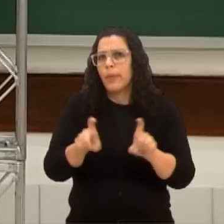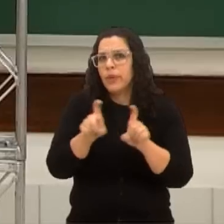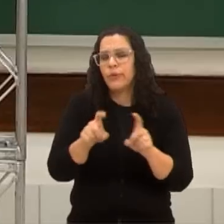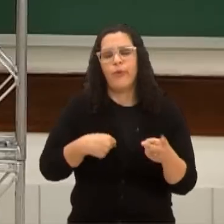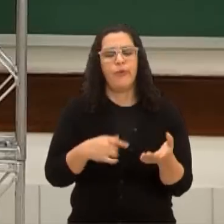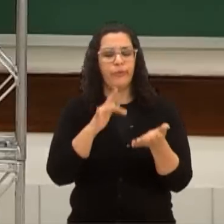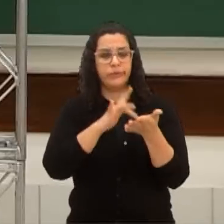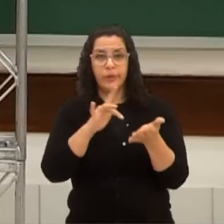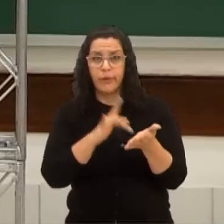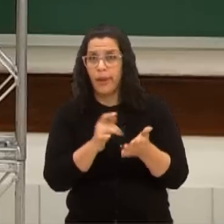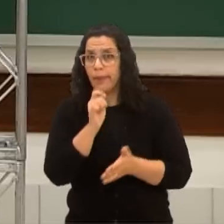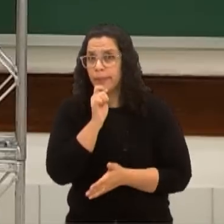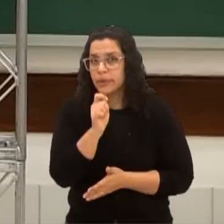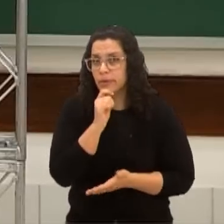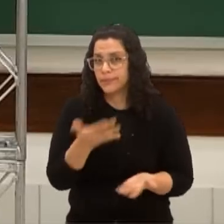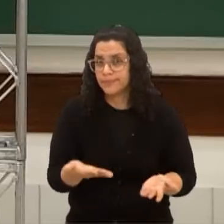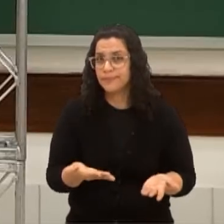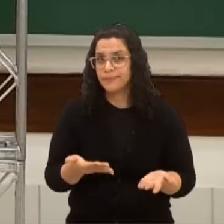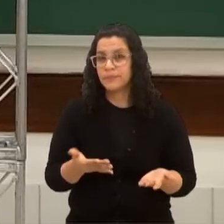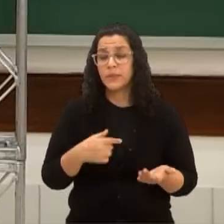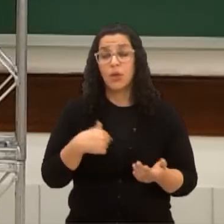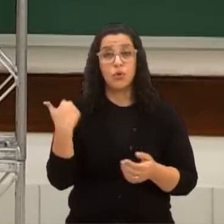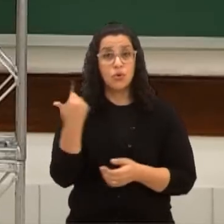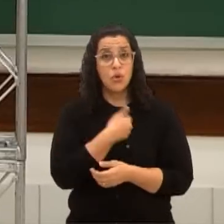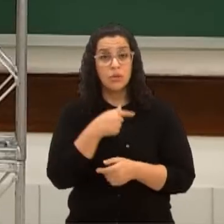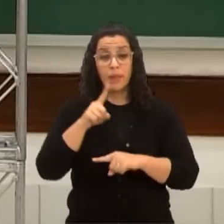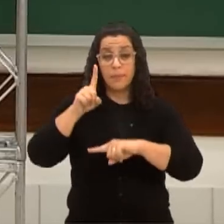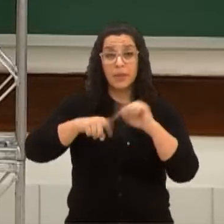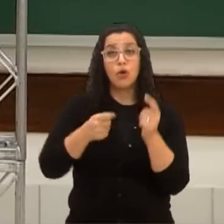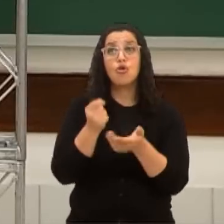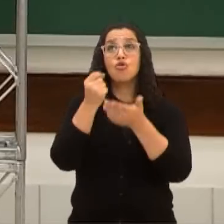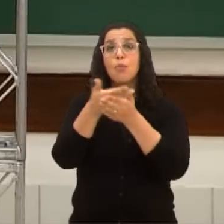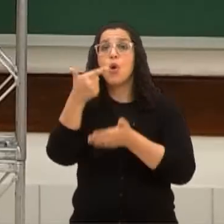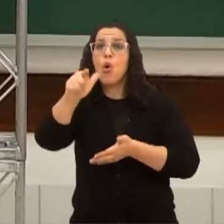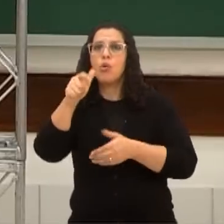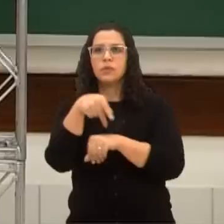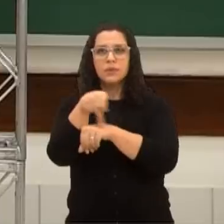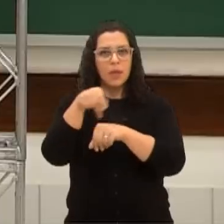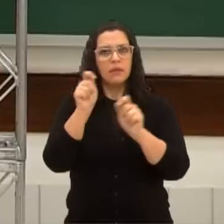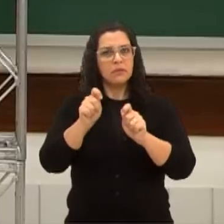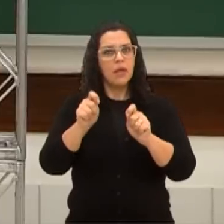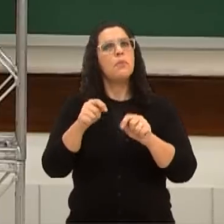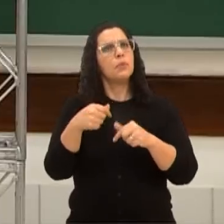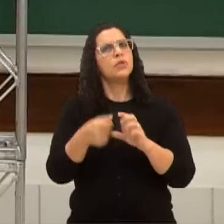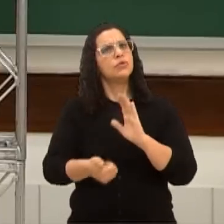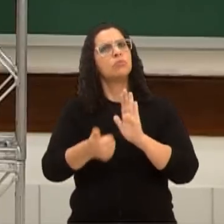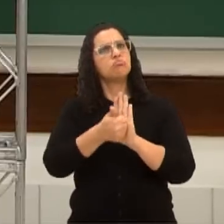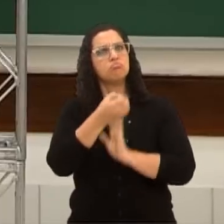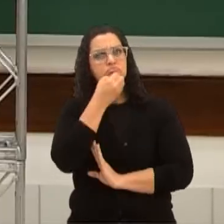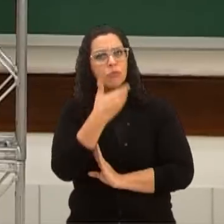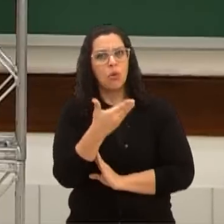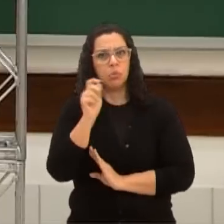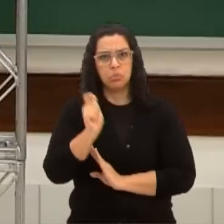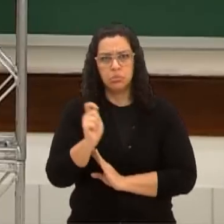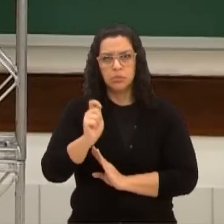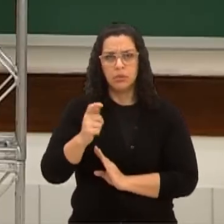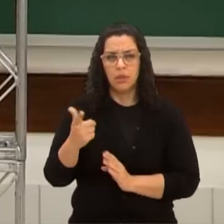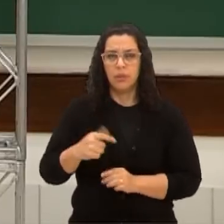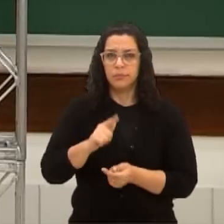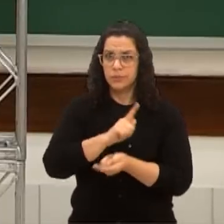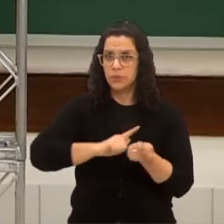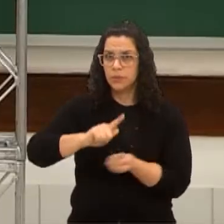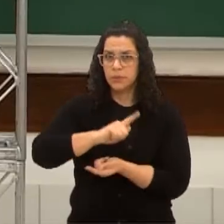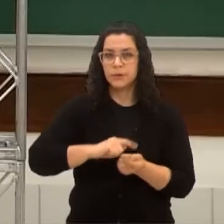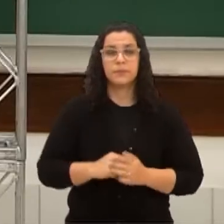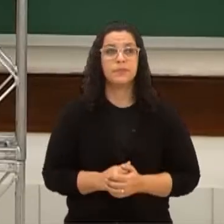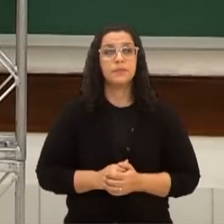ou celulares, por exemplo. Então, acessar produtos diferentes, isso é uma coisa positiva desse processo de